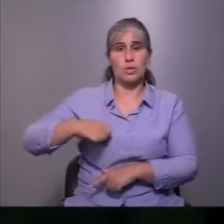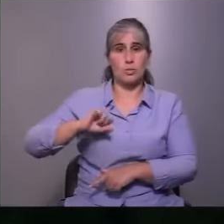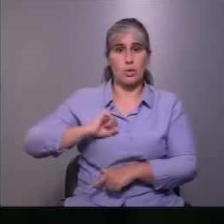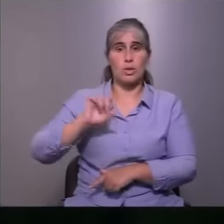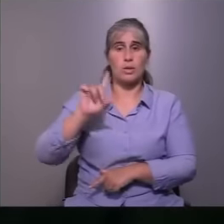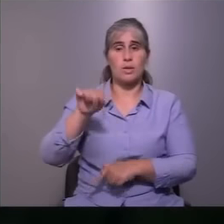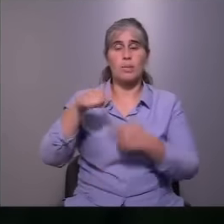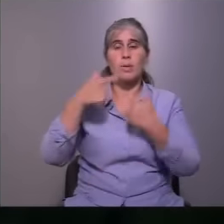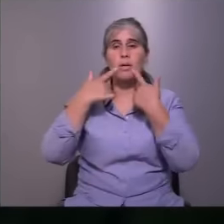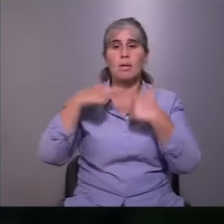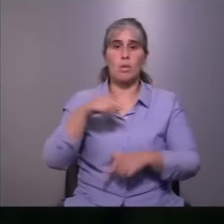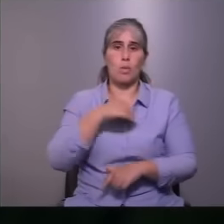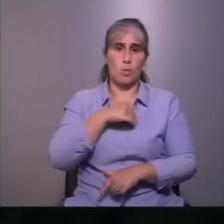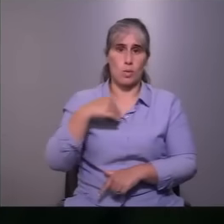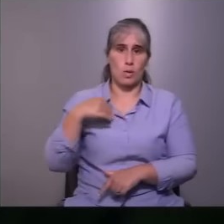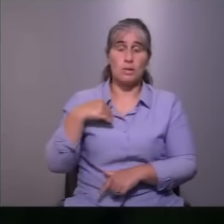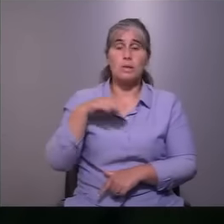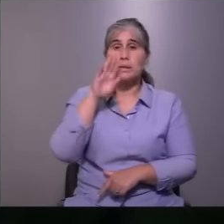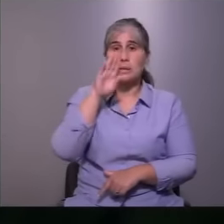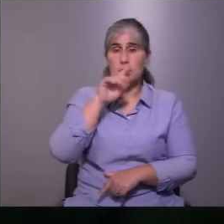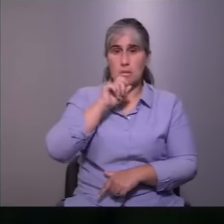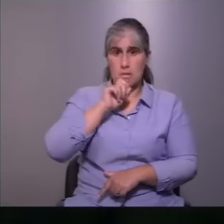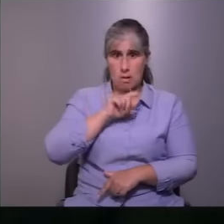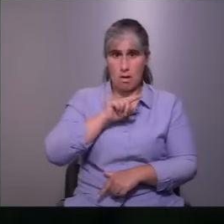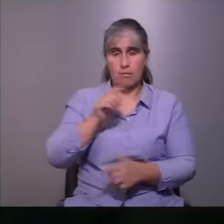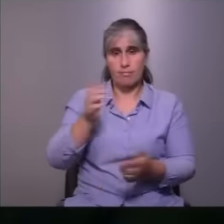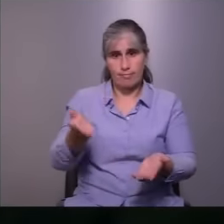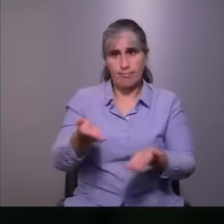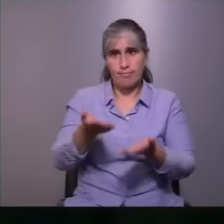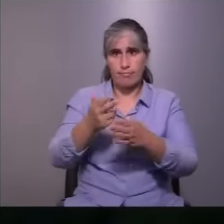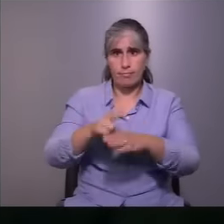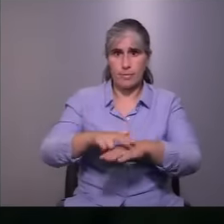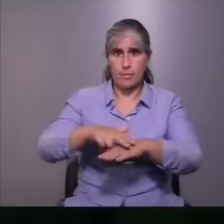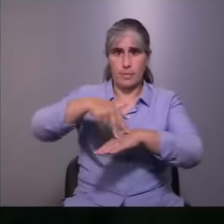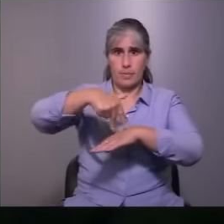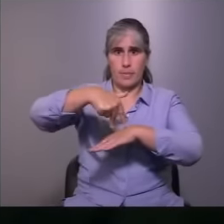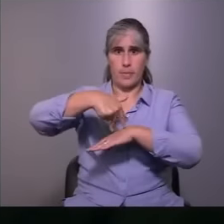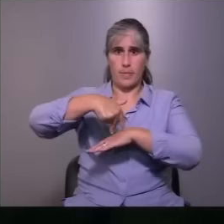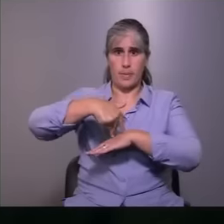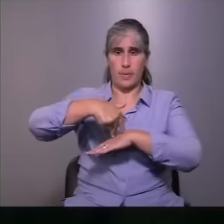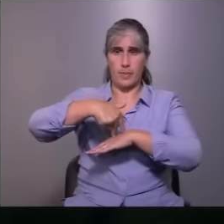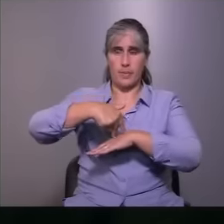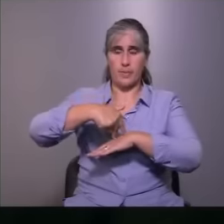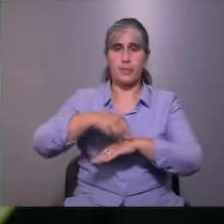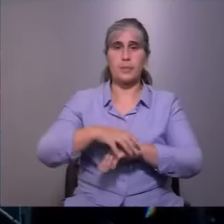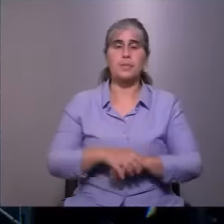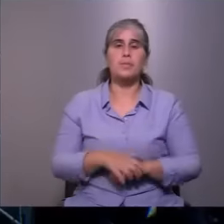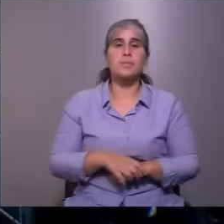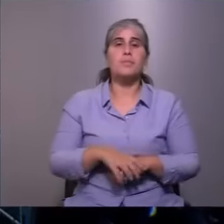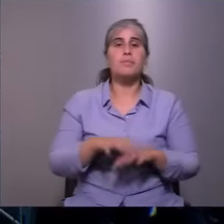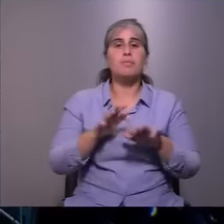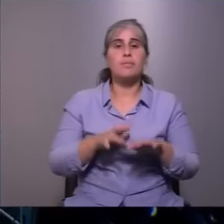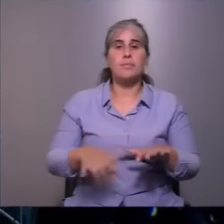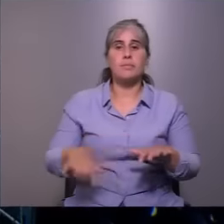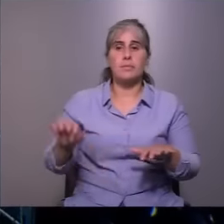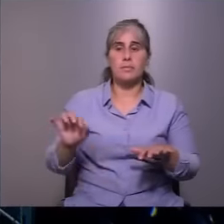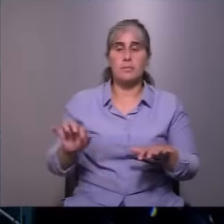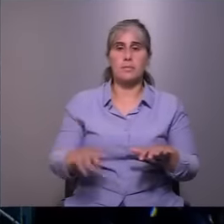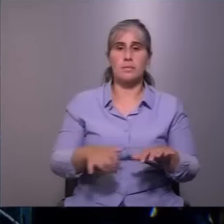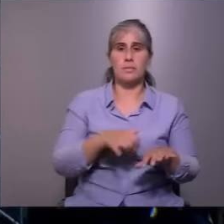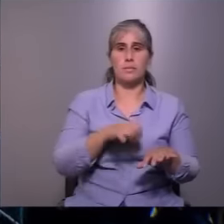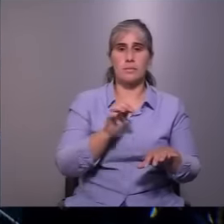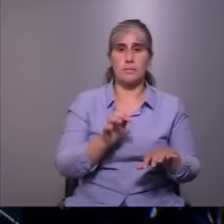O Evangelho será proclamado em português, espanhol, inglês e polaco. Quem puder, ponha-se de